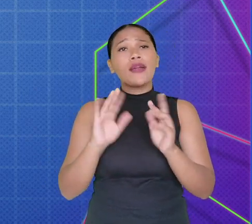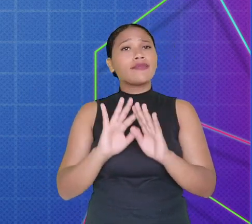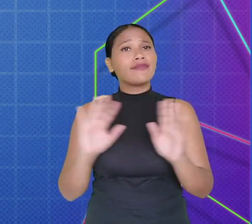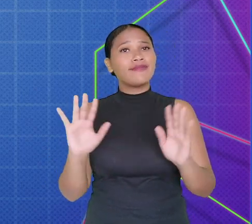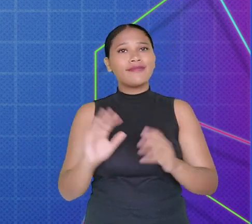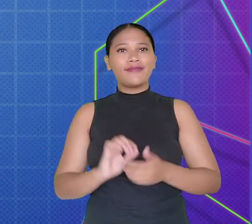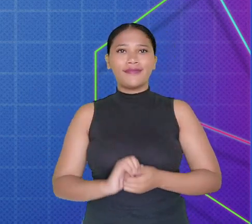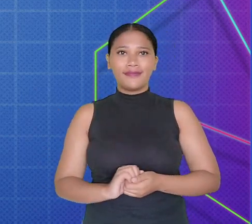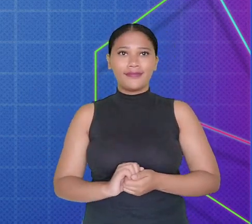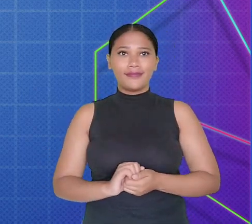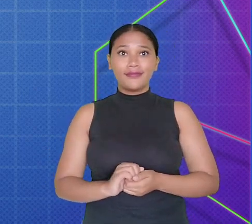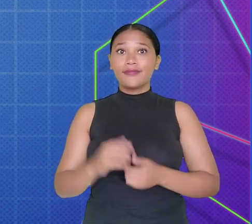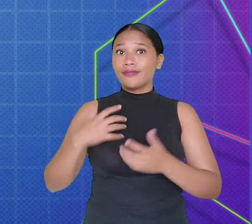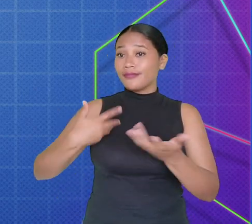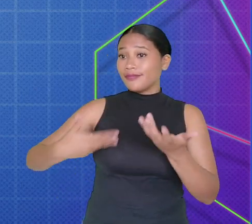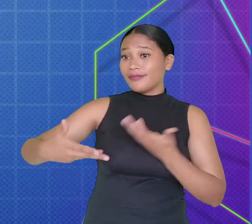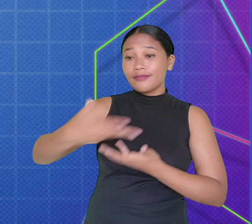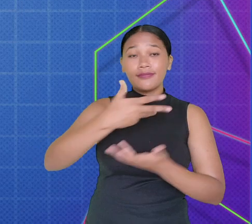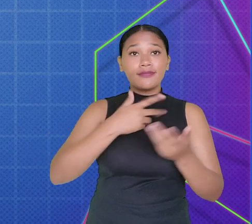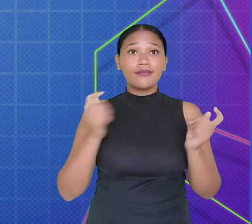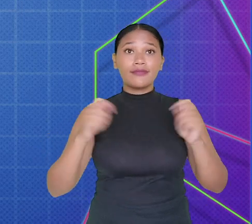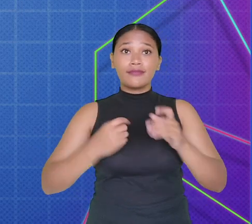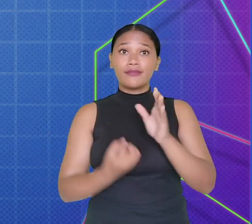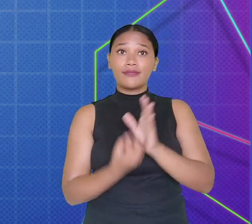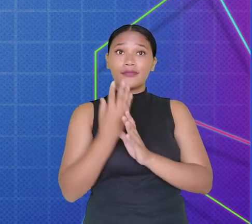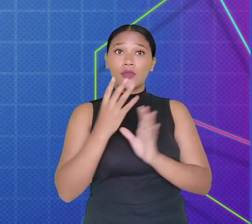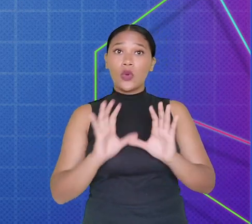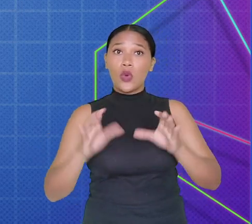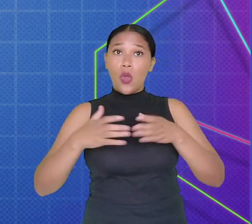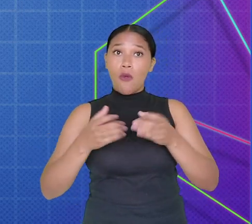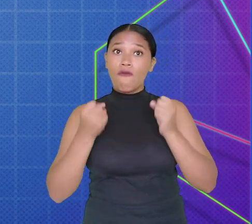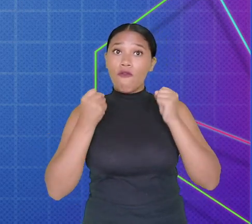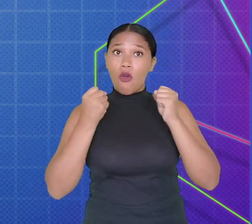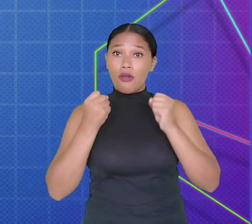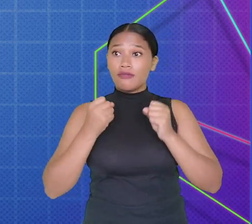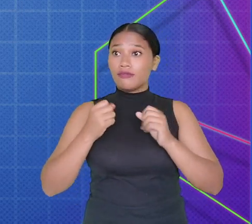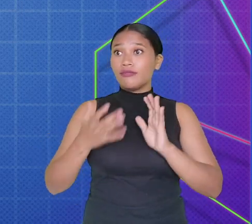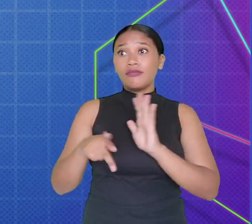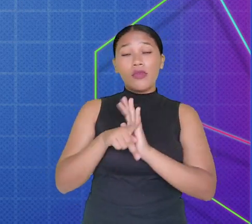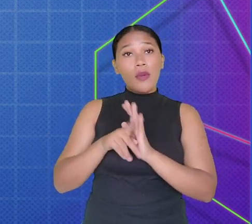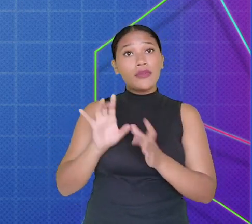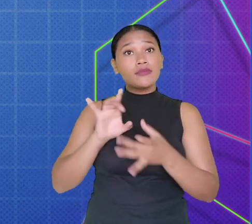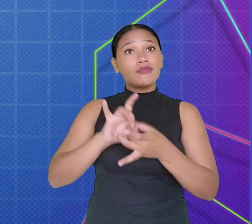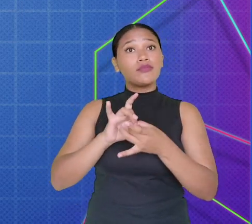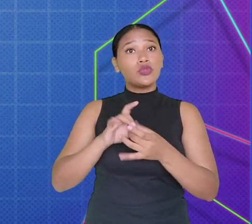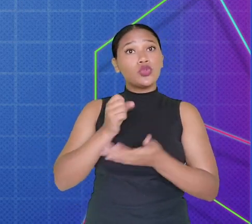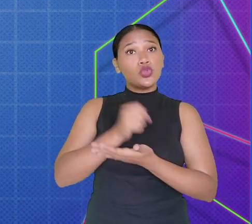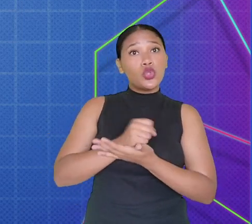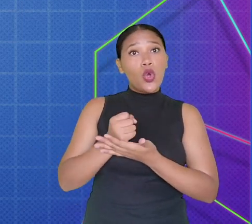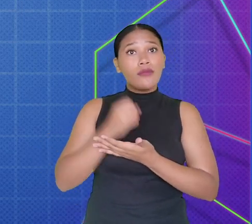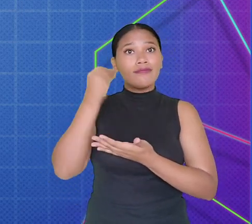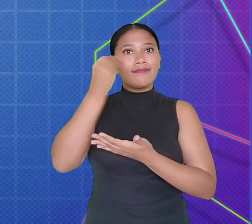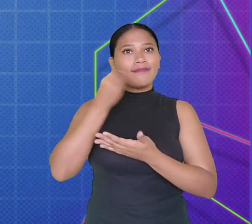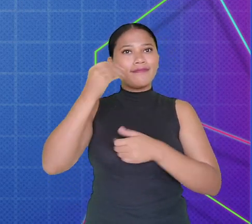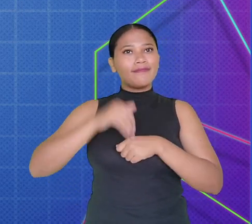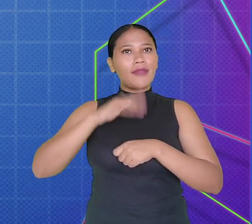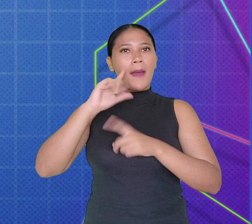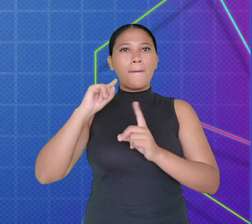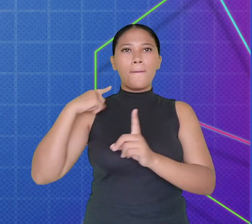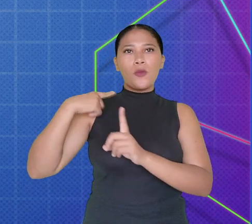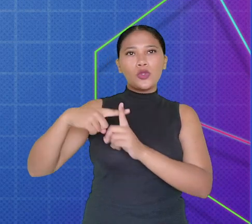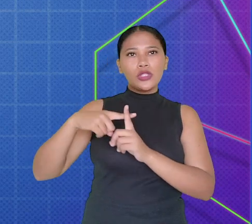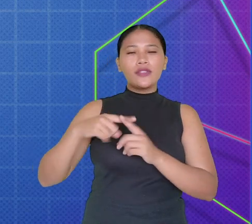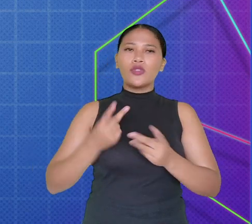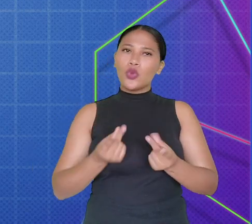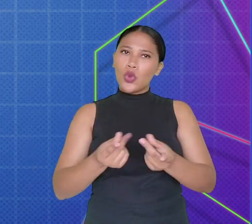um objetivo específico. As interações orgânicas podem ajudar a criar uma comunidade forte em torno do jogo, o que pode levar a uma experiência